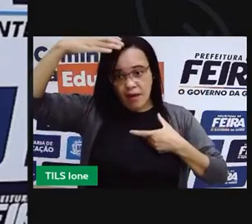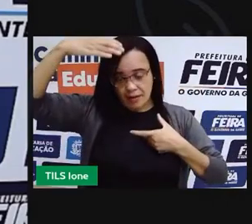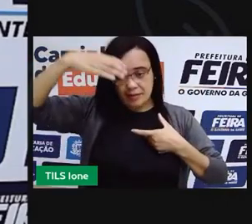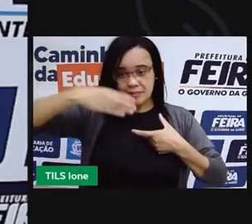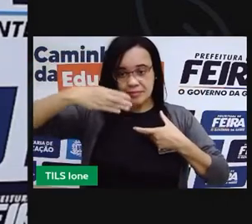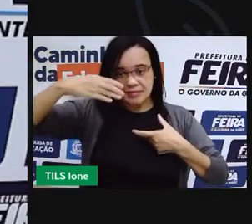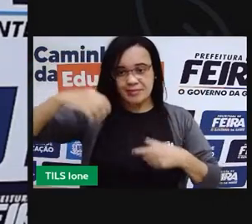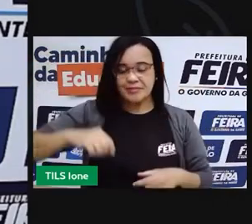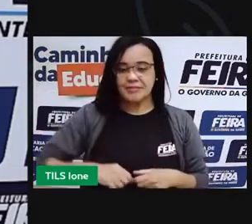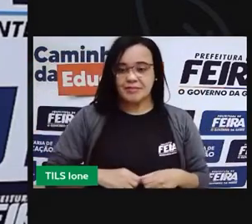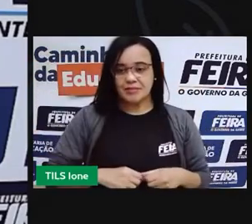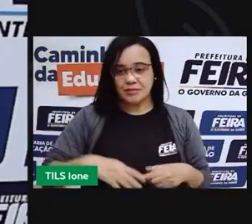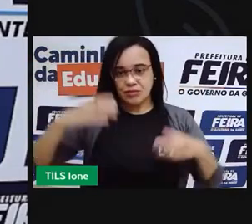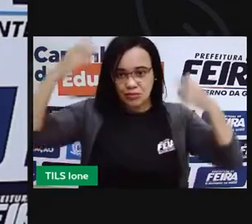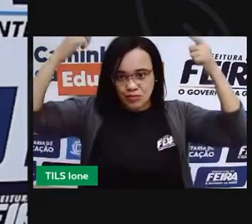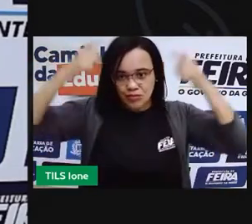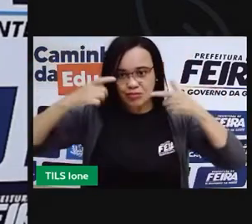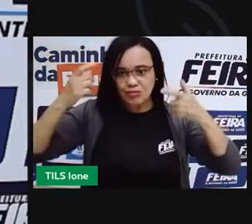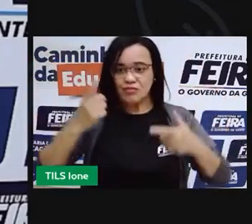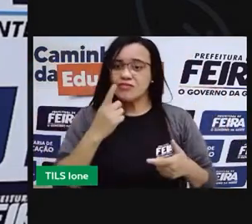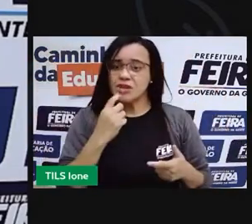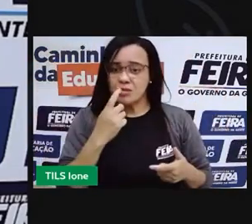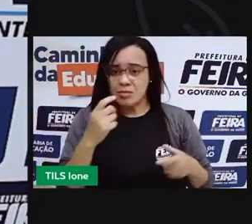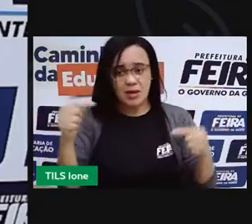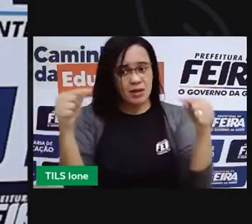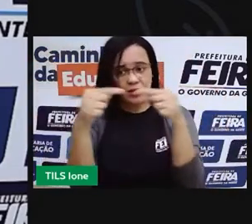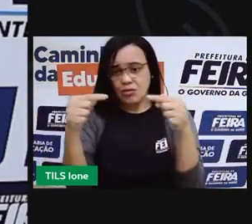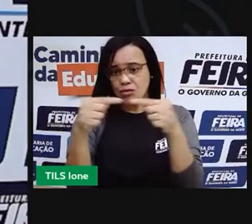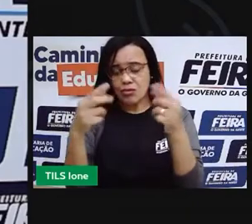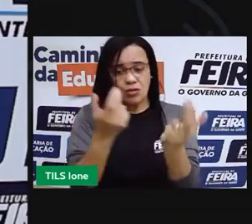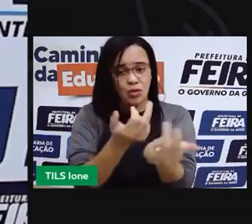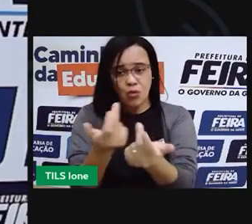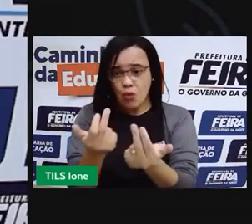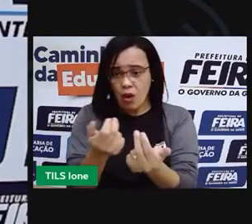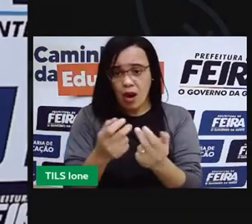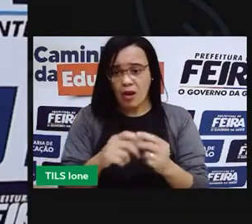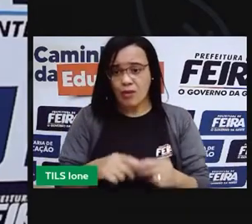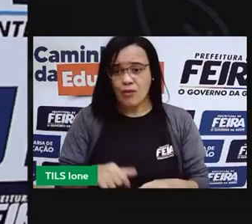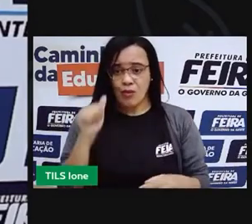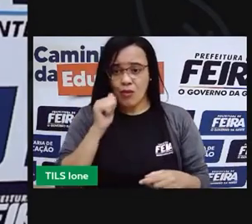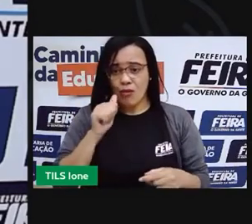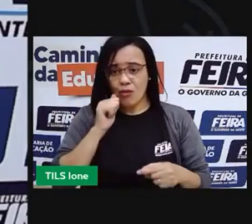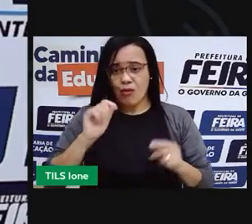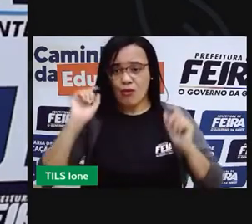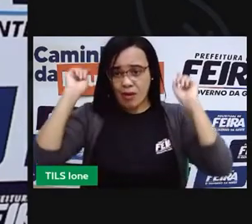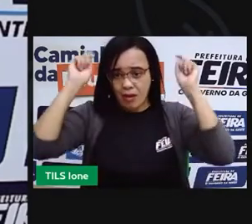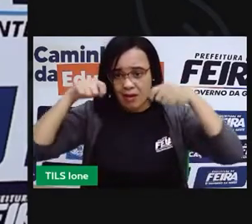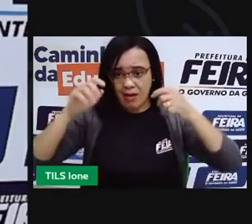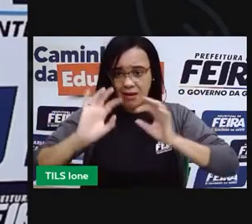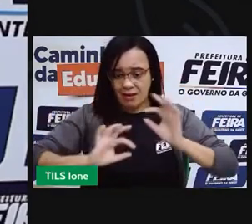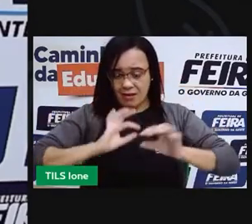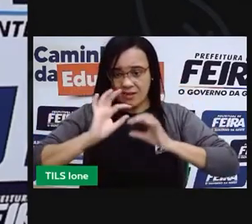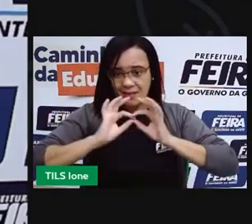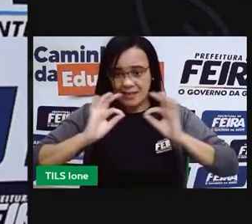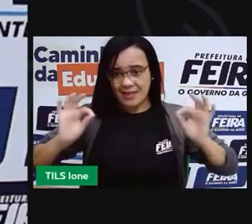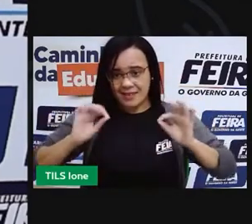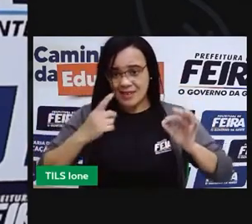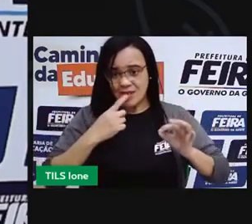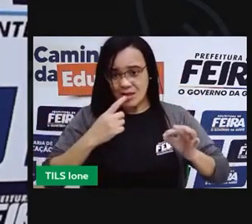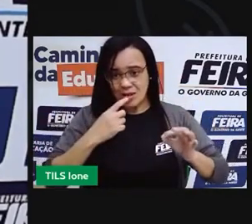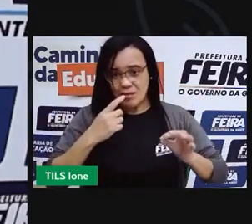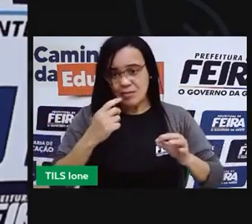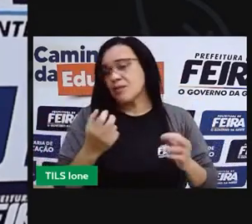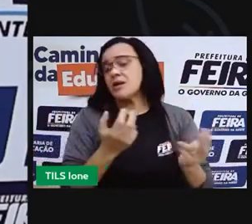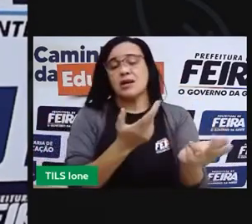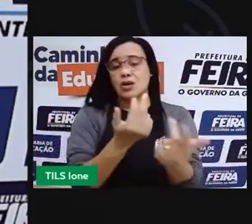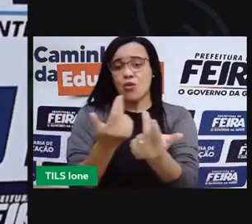vermelho. Um chapéu que é vermelho também. É a característica em comum entre